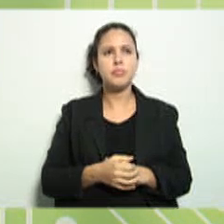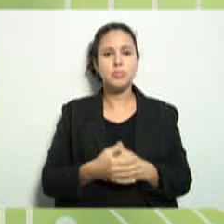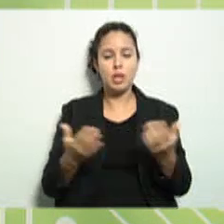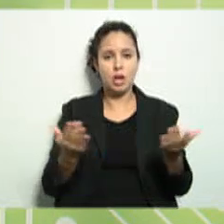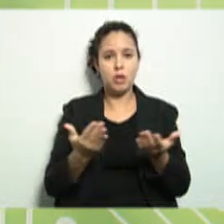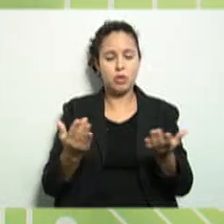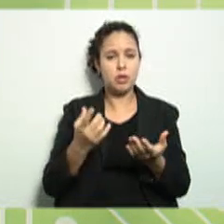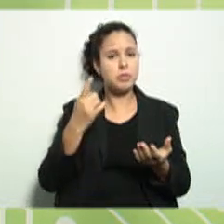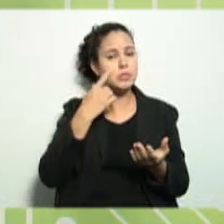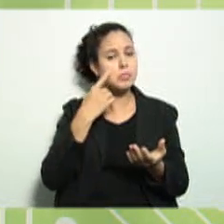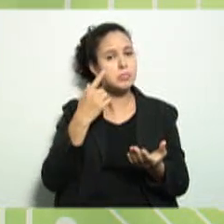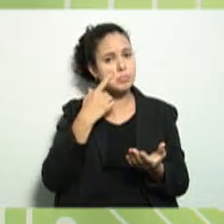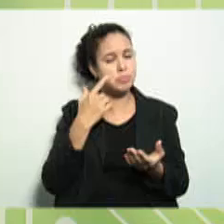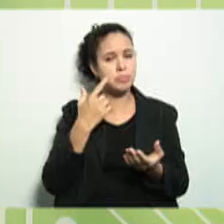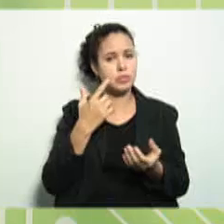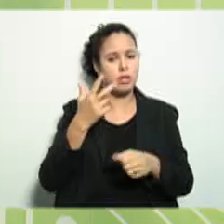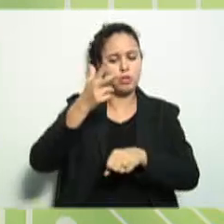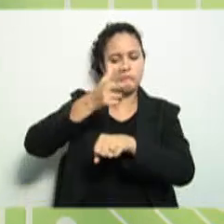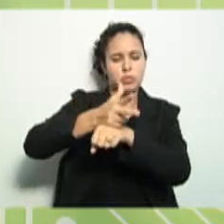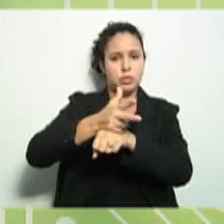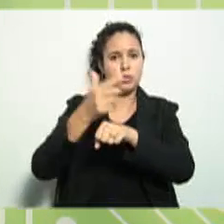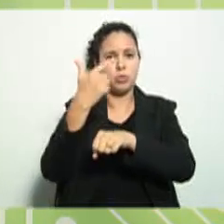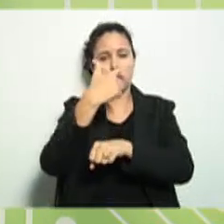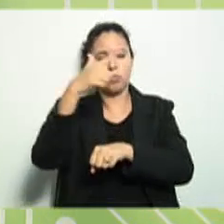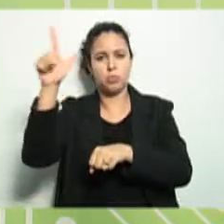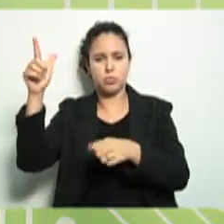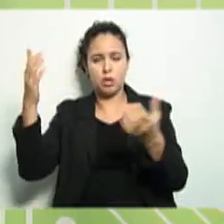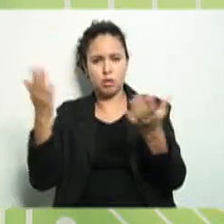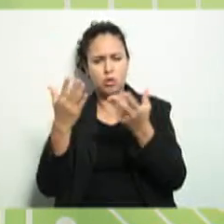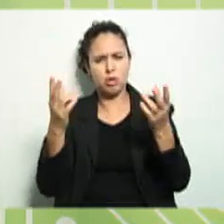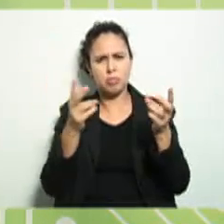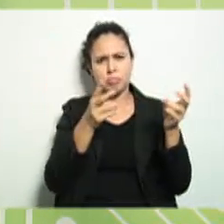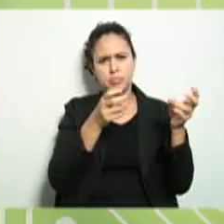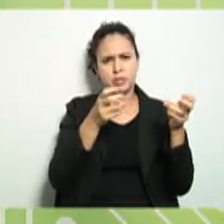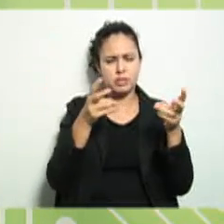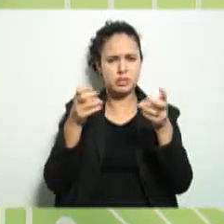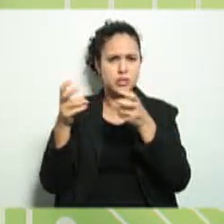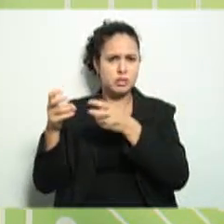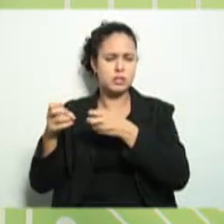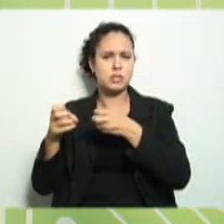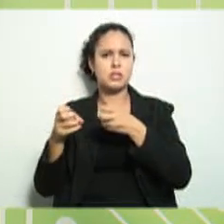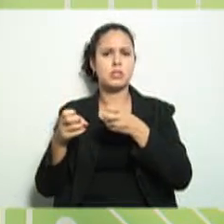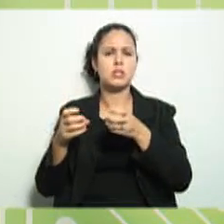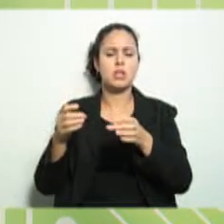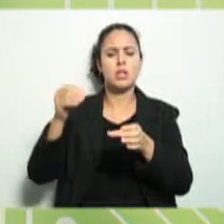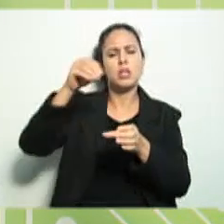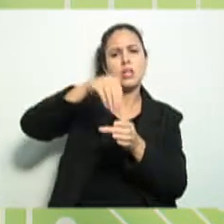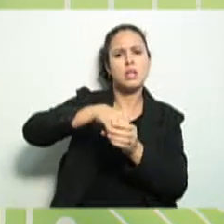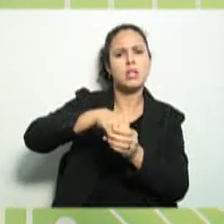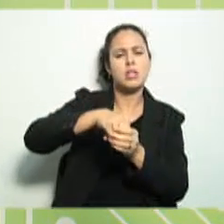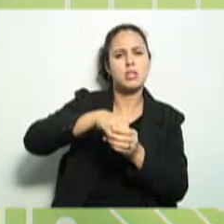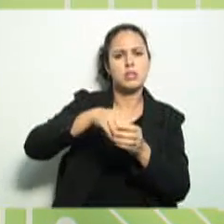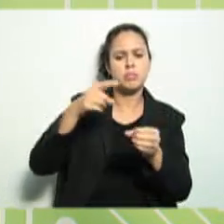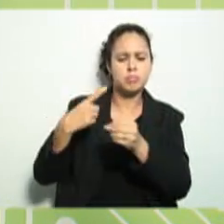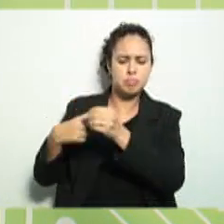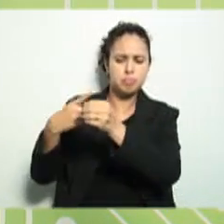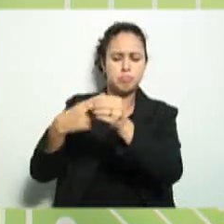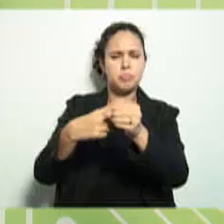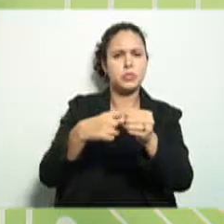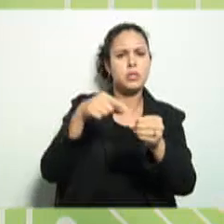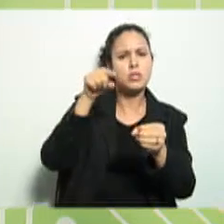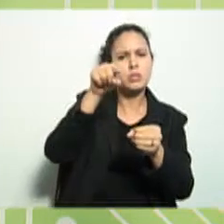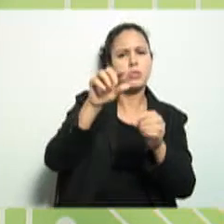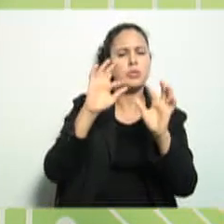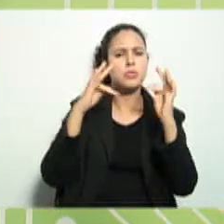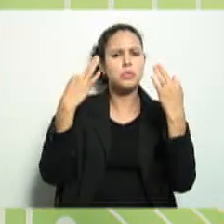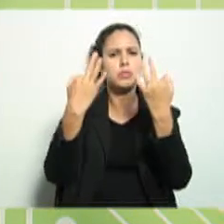Vamos assistir mais um vídeo? Enquanto isso, percebam, na região onde você mora com a sua família, de onde vieram as pessoas,